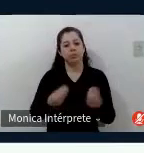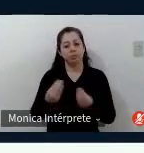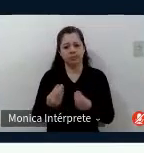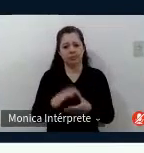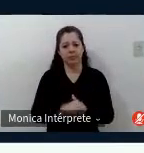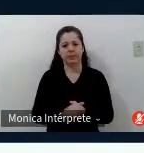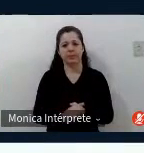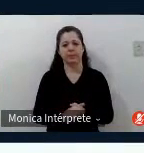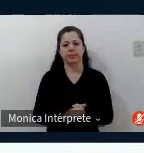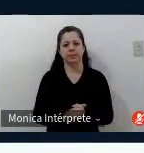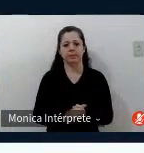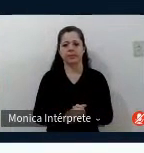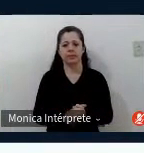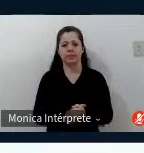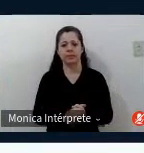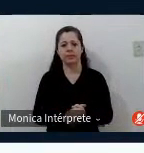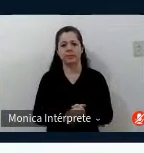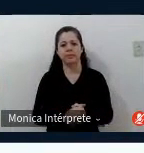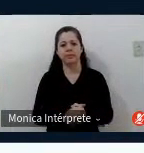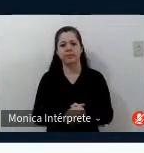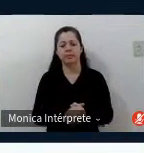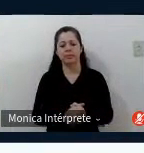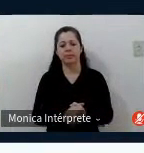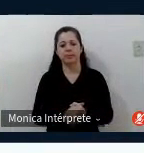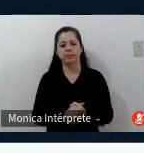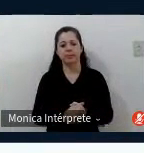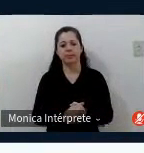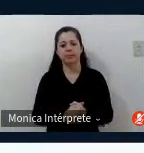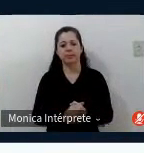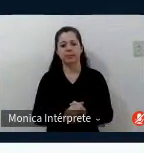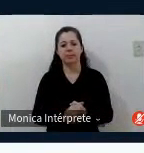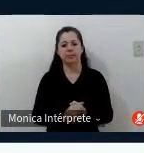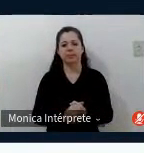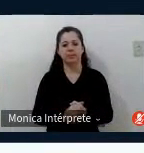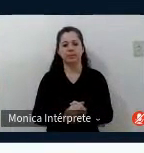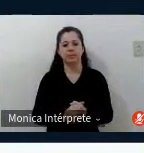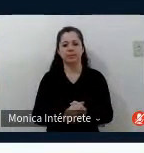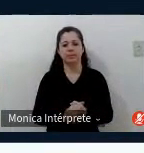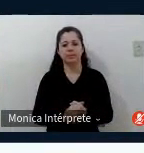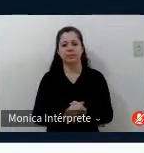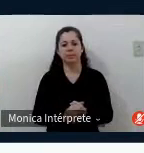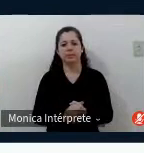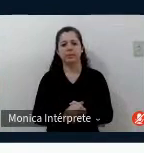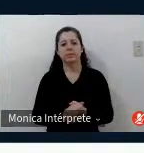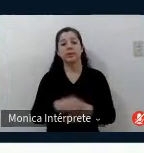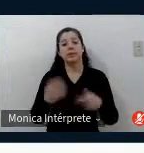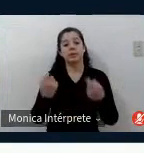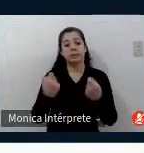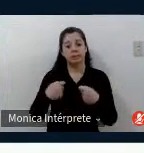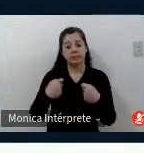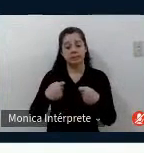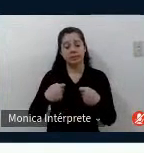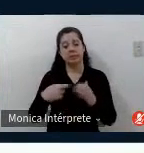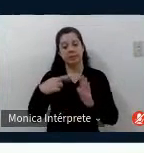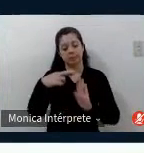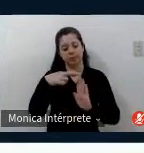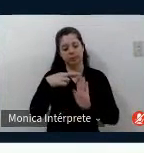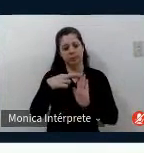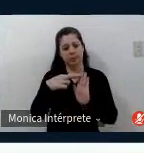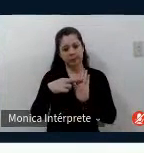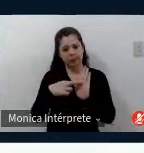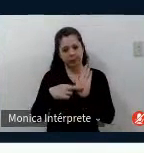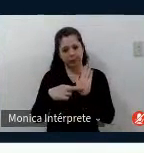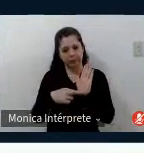da estrutura da reitoria e da comissão intercamp, vai ser necessária a elaboração de um regimento interno